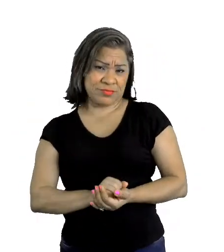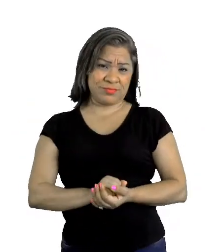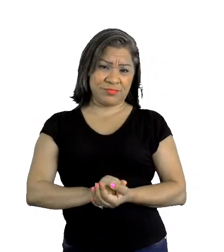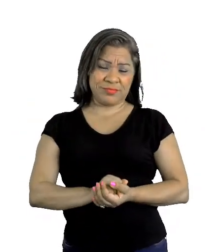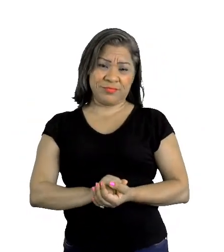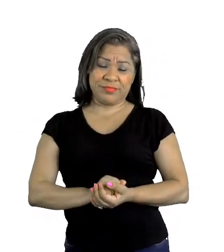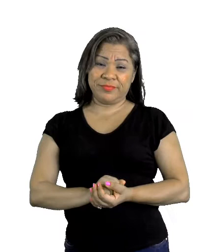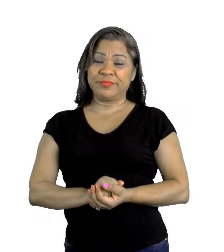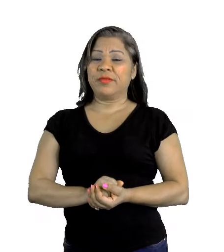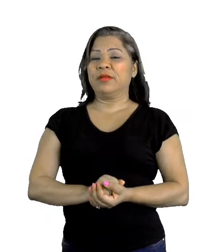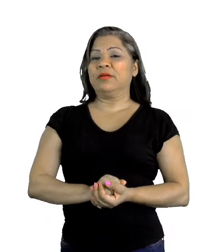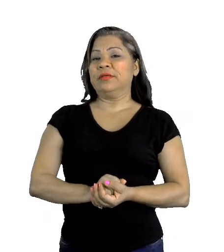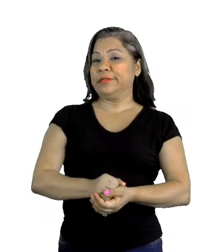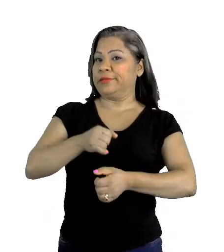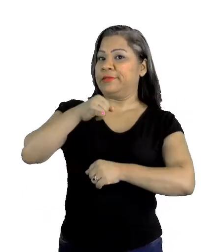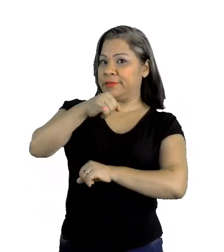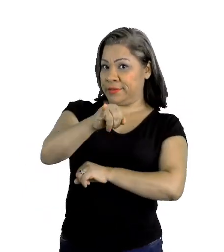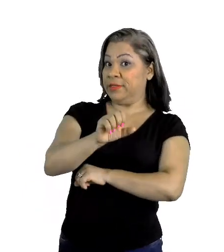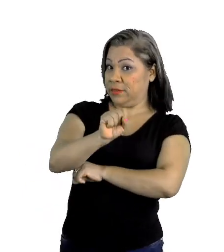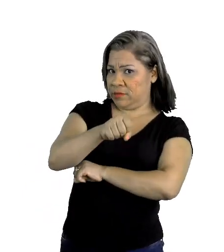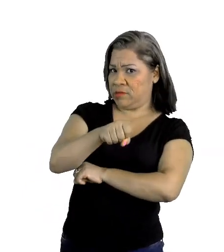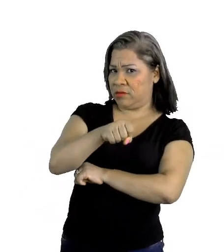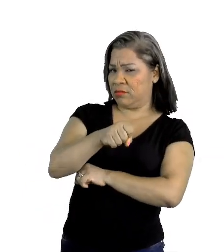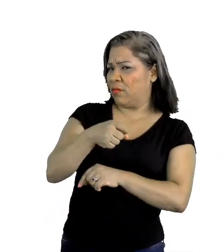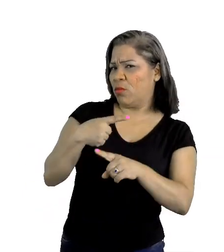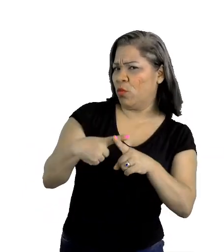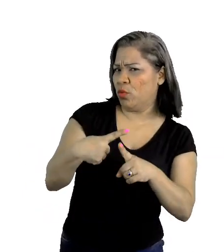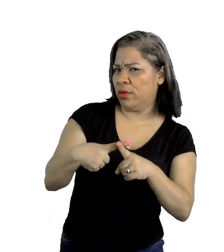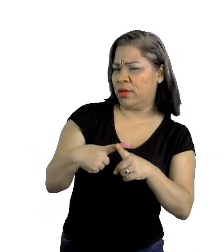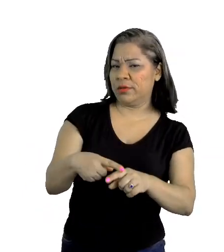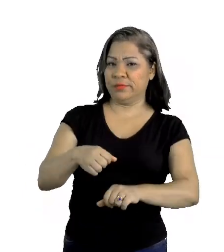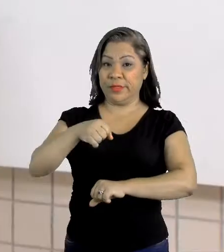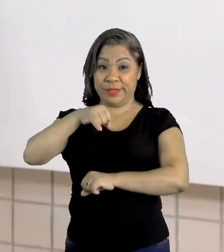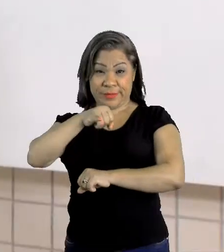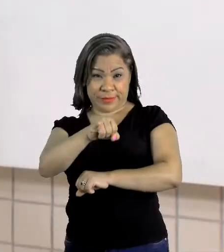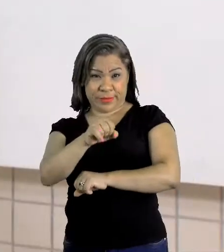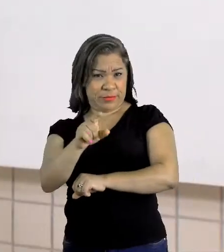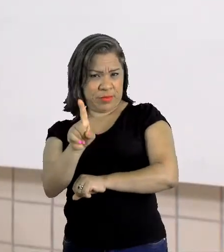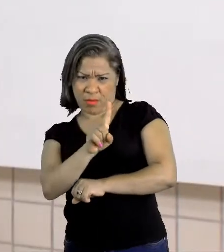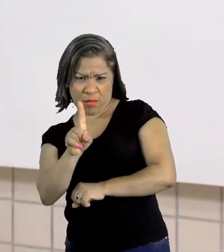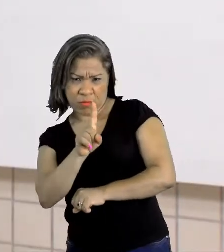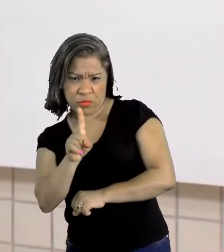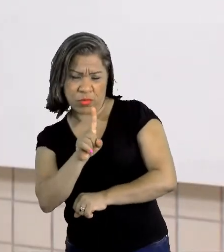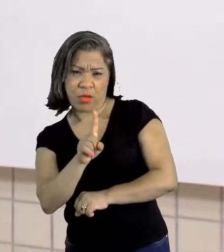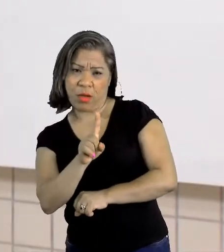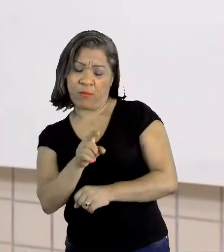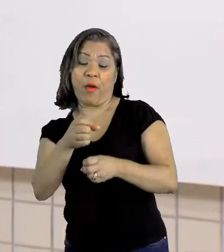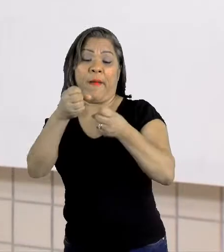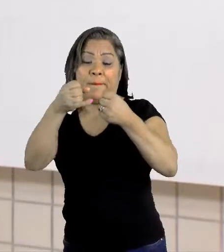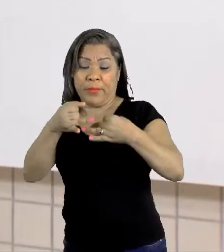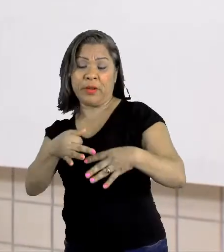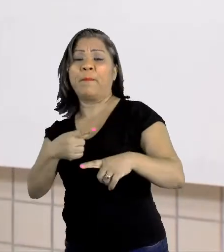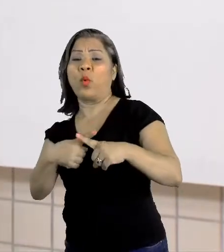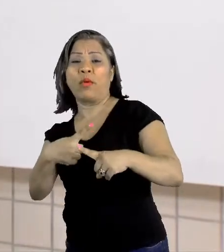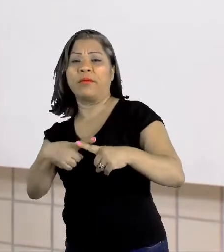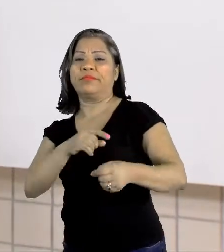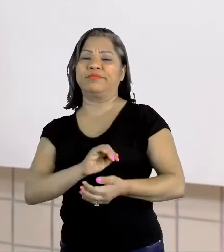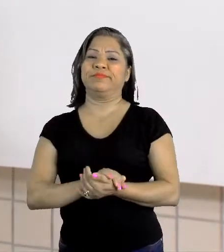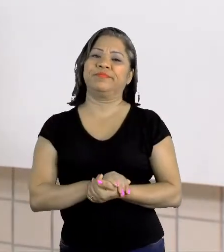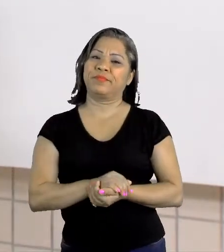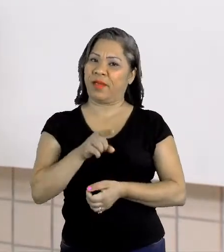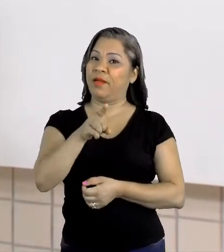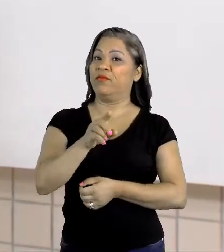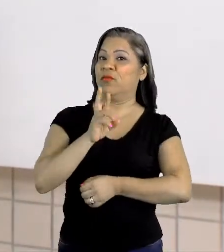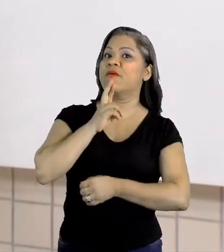Se disse, você vai escrever por quê. Se não disse, você também vai dizer por quê. Você agora vai